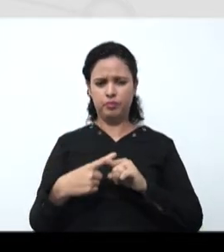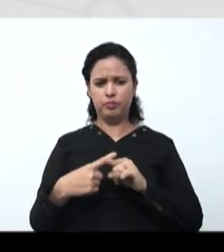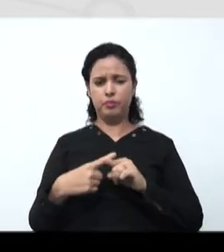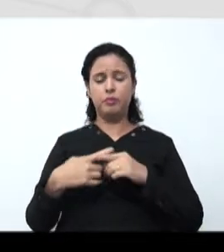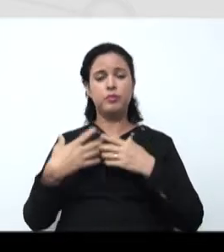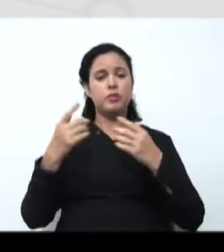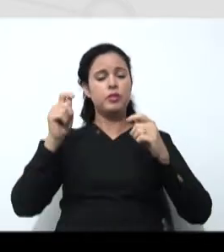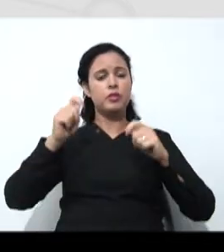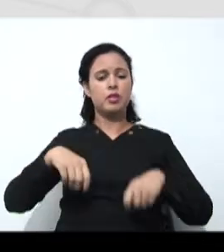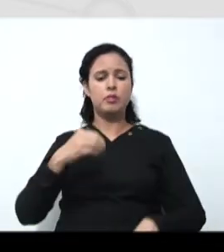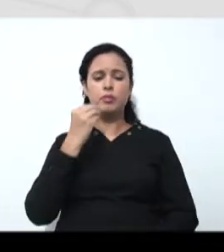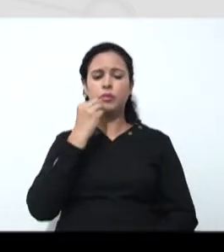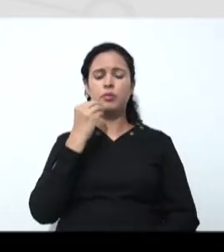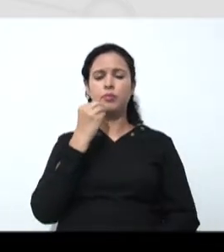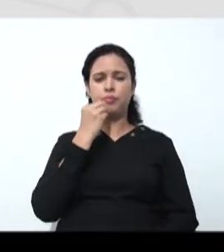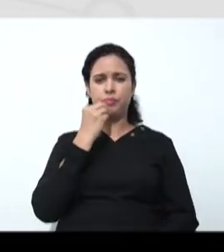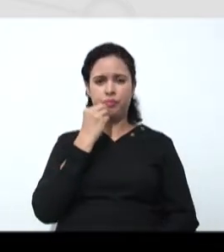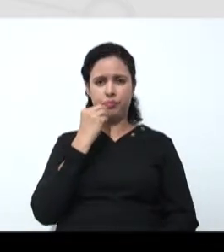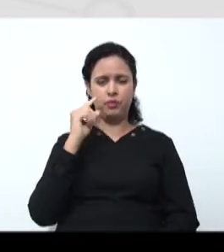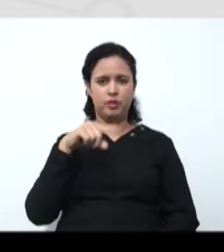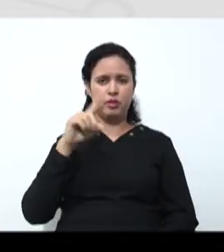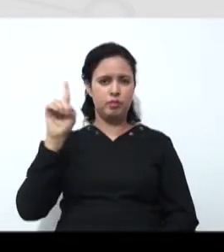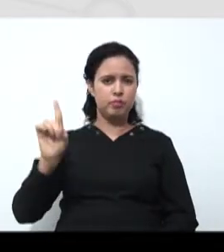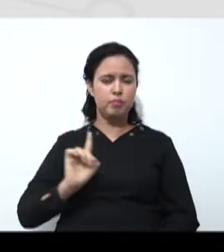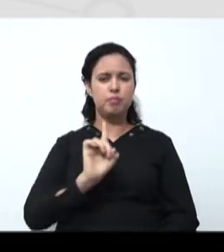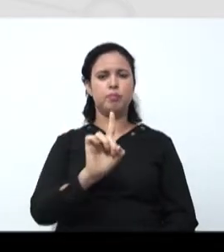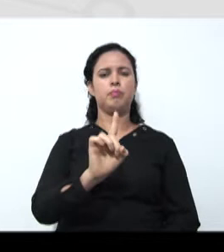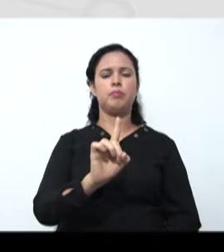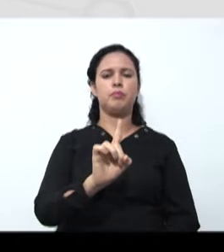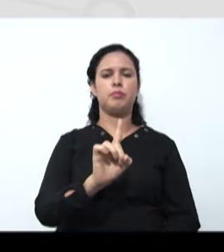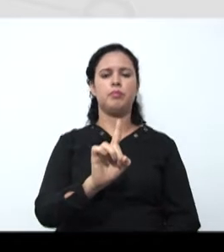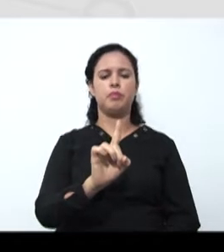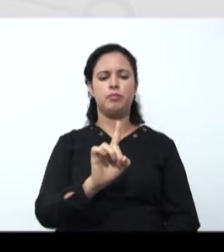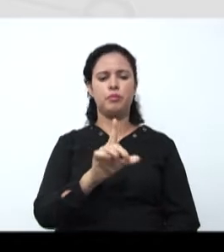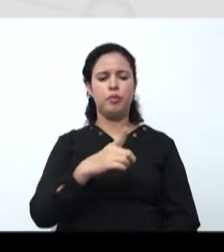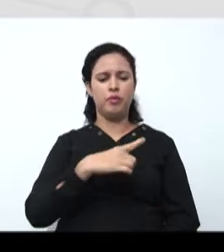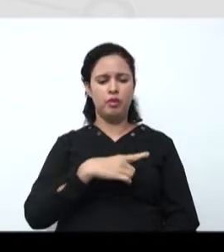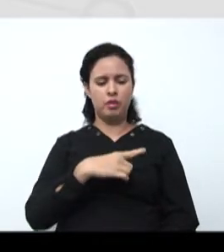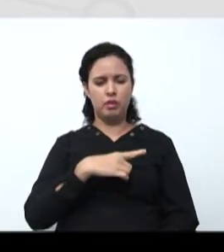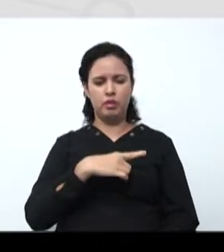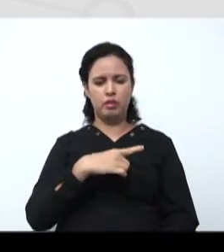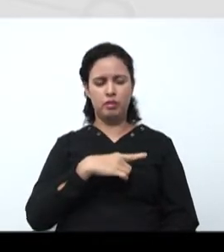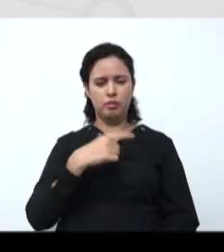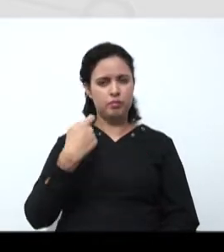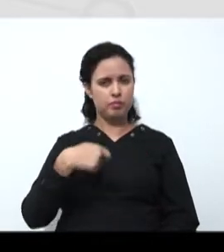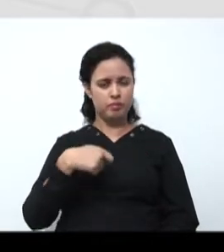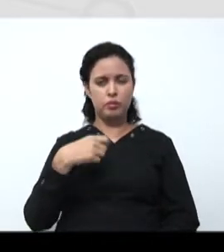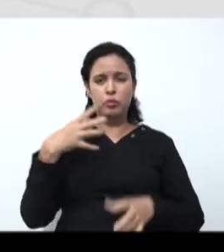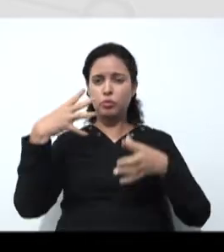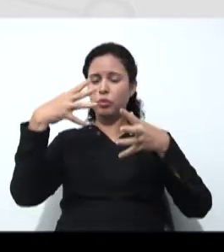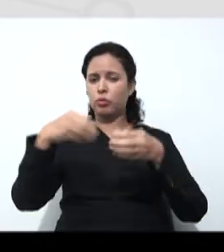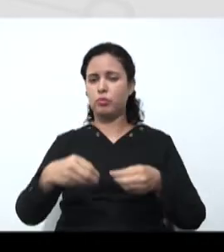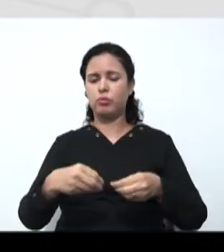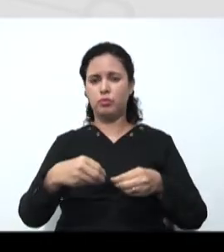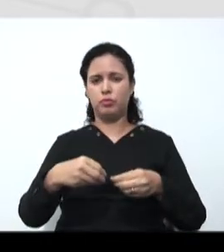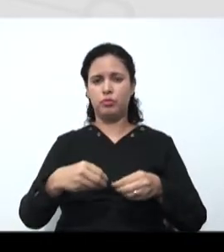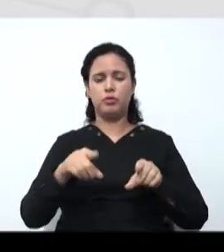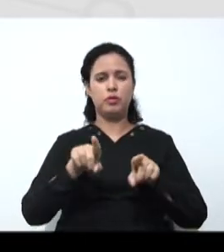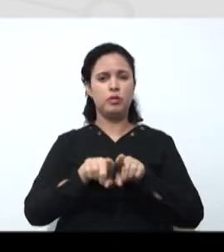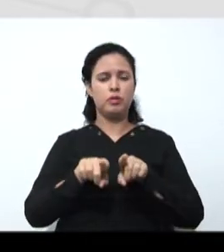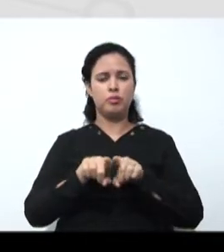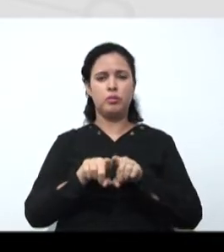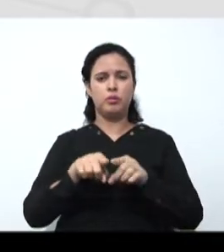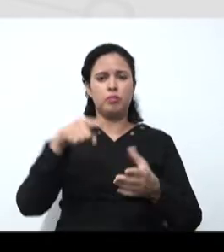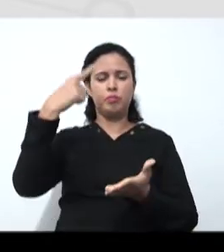Ela possibilita a participação, tem que ter participação de todos, o engajamento. O